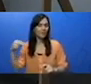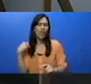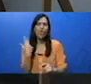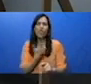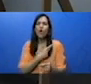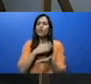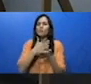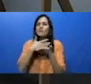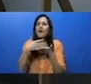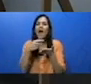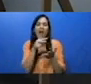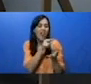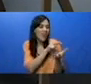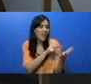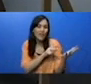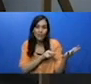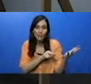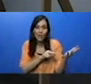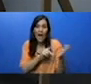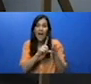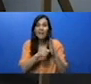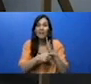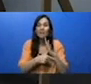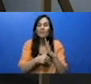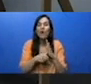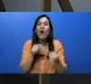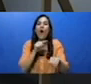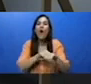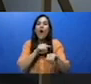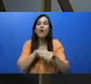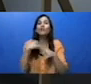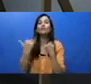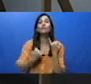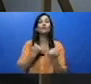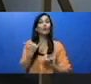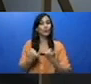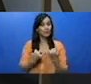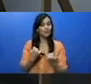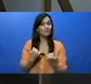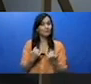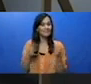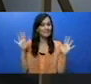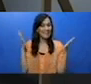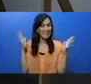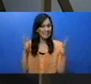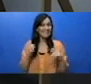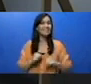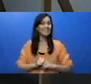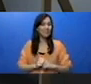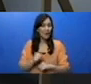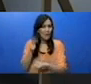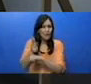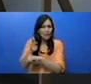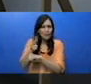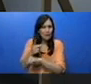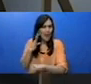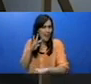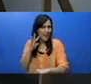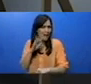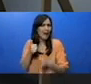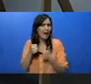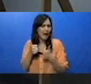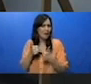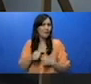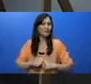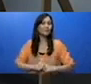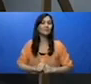leitura. Depois temos hora de jogar, então hoje nós temos um jogo, né? Um vídeo do jogo bem legal também. Lá